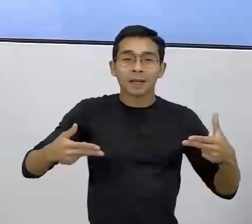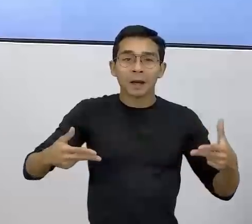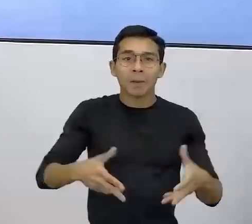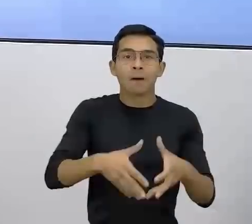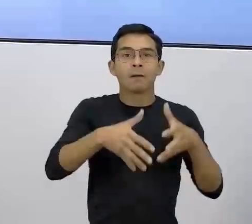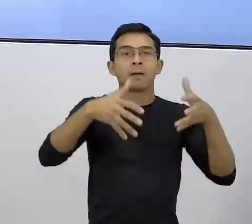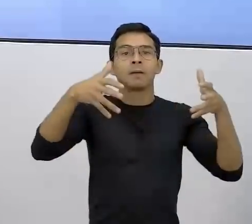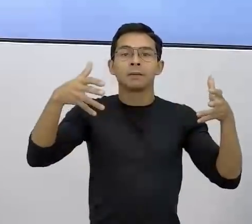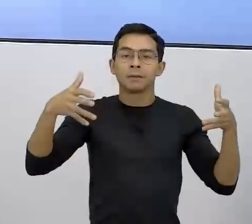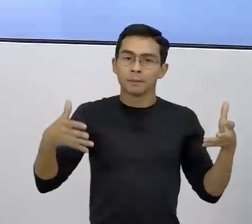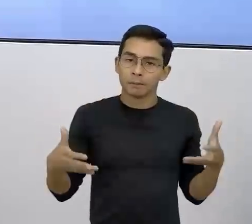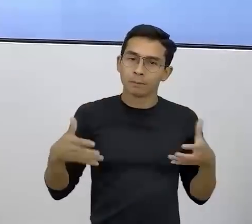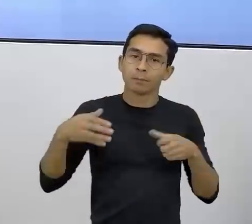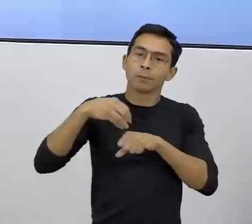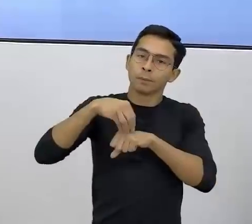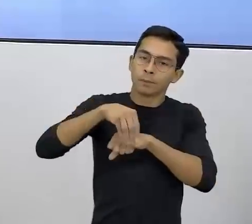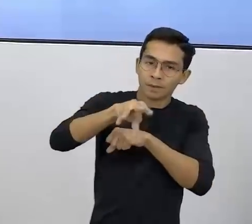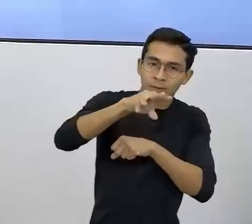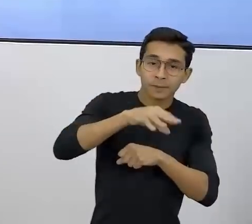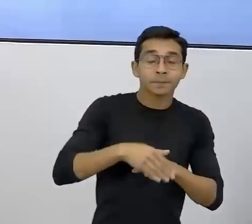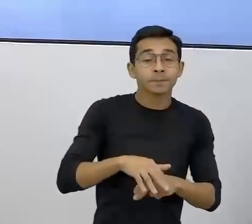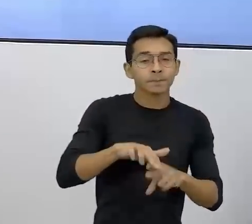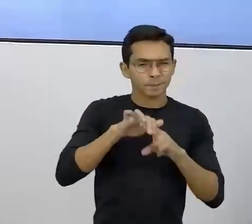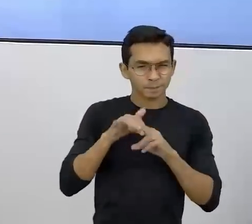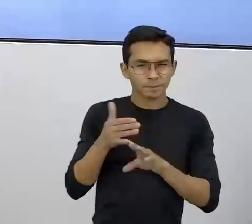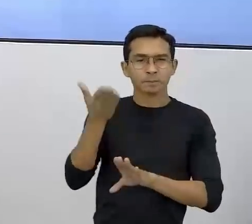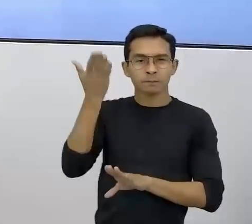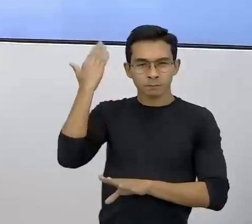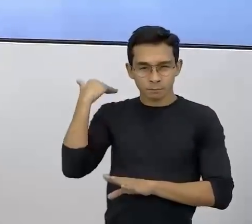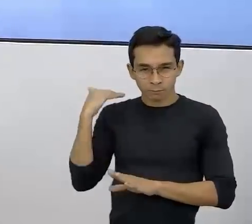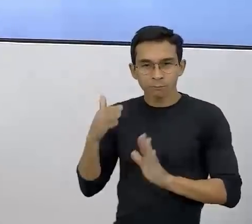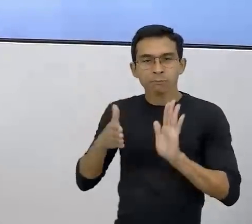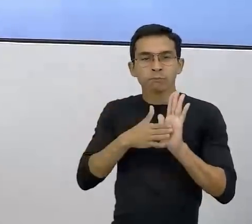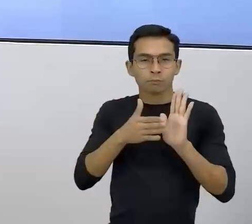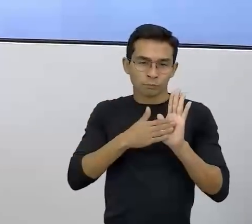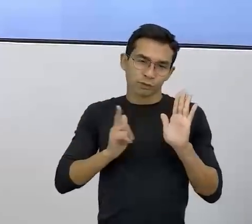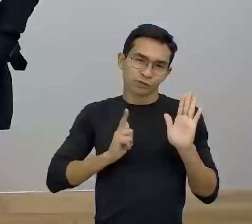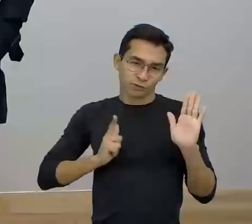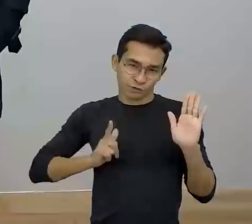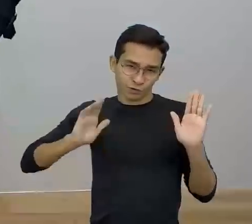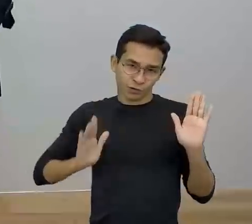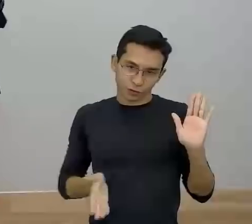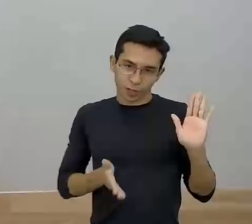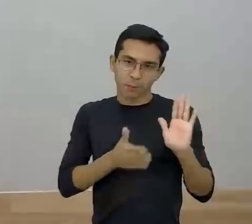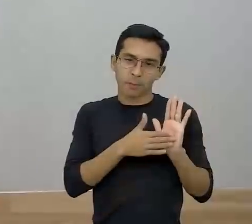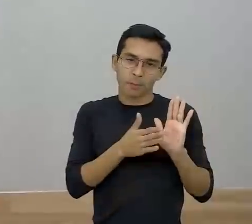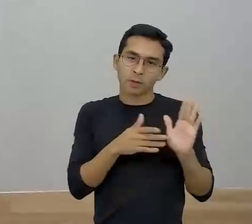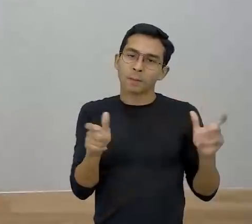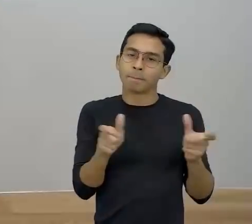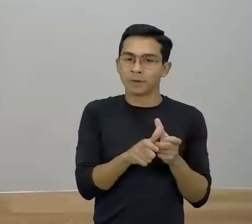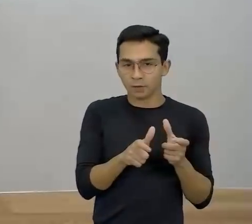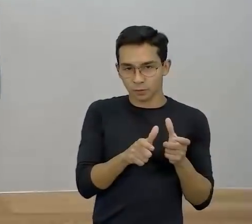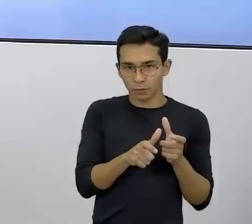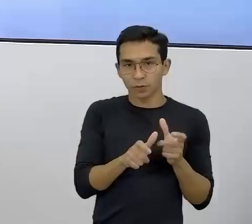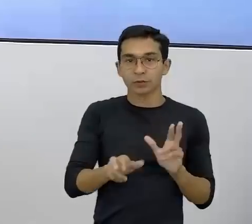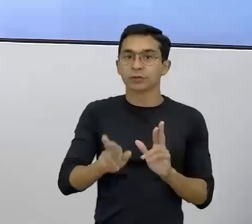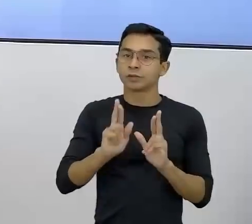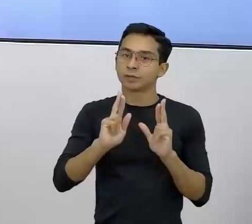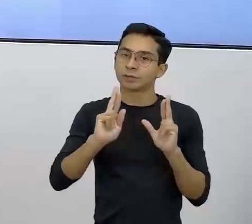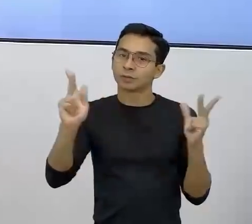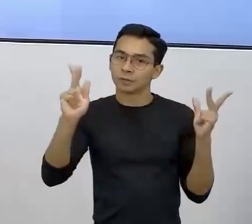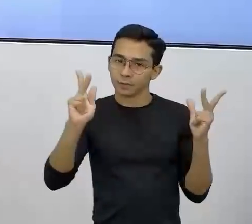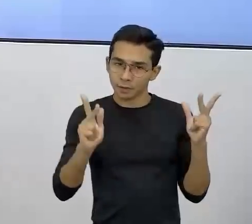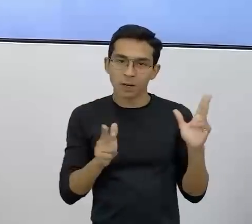ampla? Porque já havia uma proposta de material nas escolas PEI, né, Débora? Sim. Não era esse, né? Ele